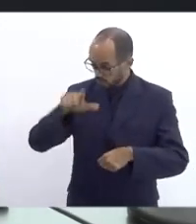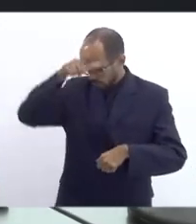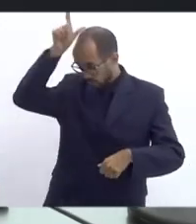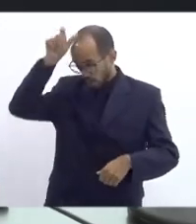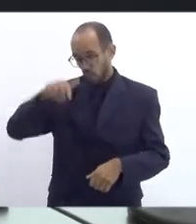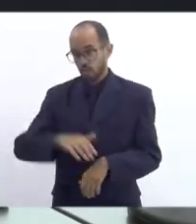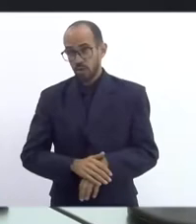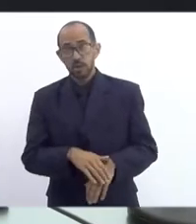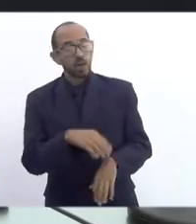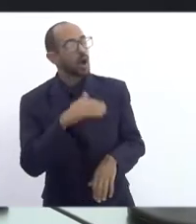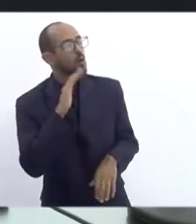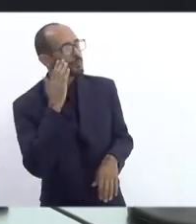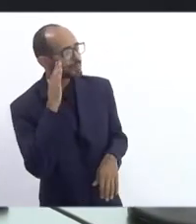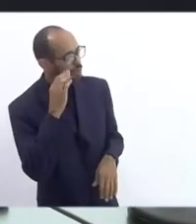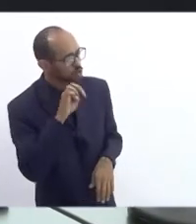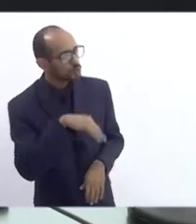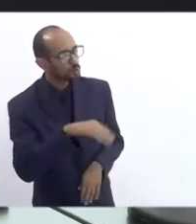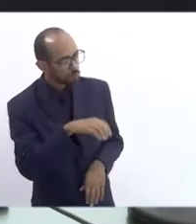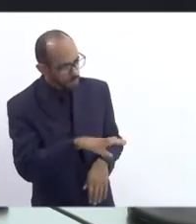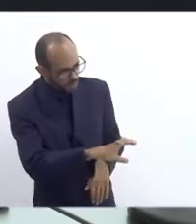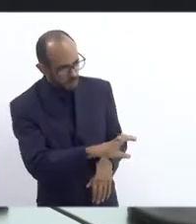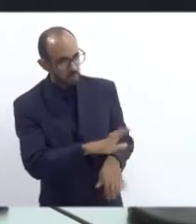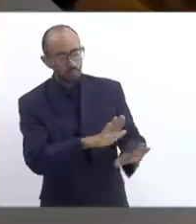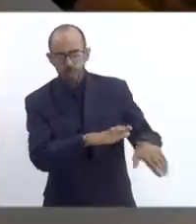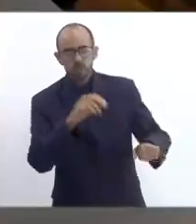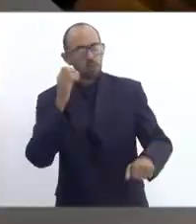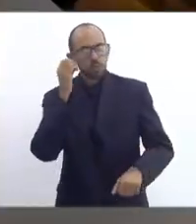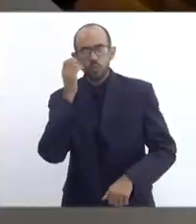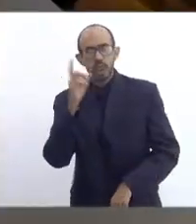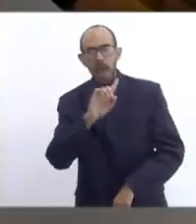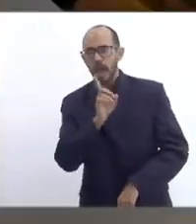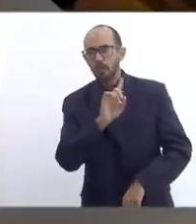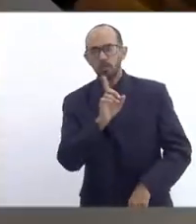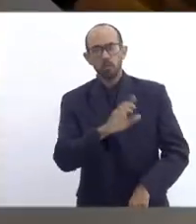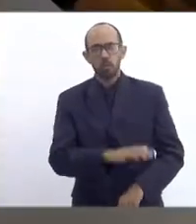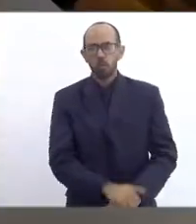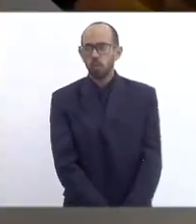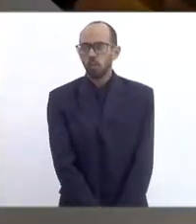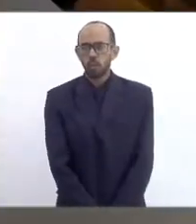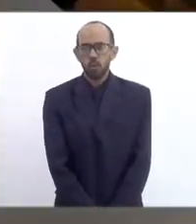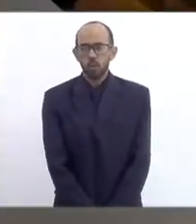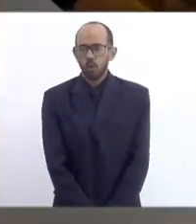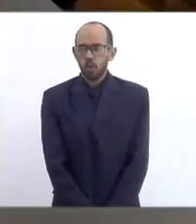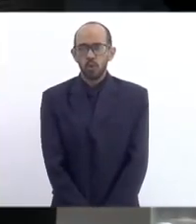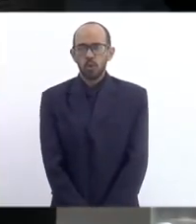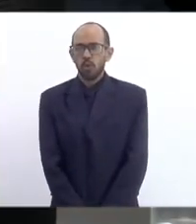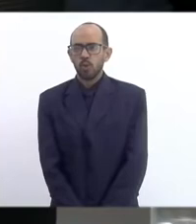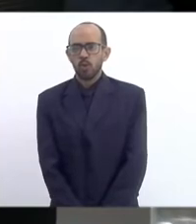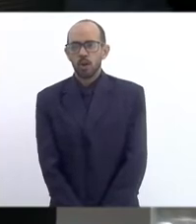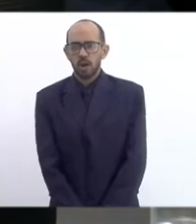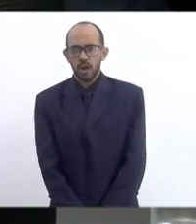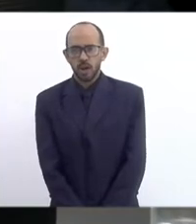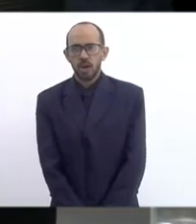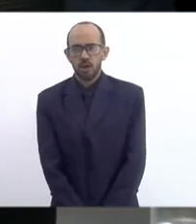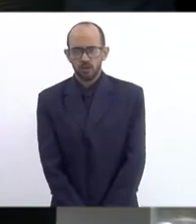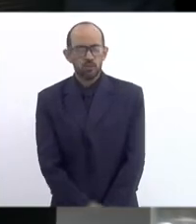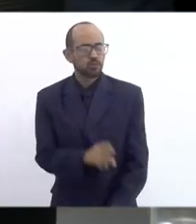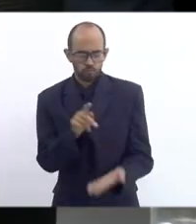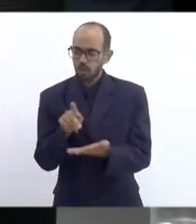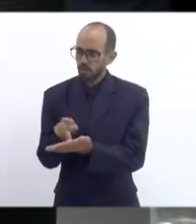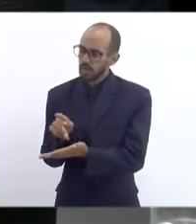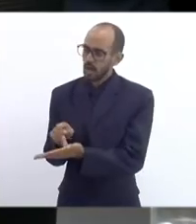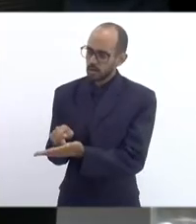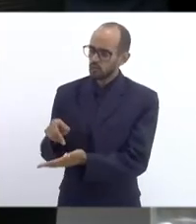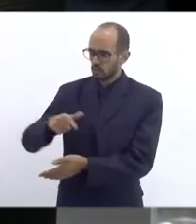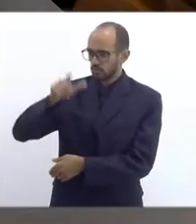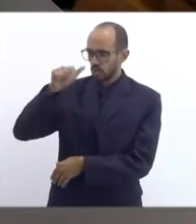não tem que vir, Mico, que eu não me lembro de ter vindo. É, fazia tempo que eu também não geralmente vi aqui. Geralmente é plenário, né? Quando é mais plenário. É plenário.